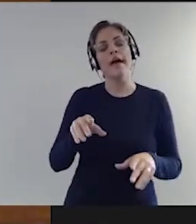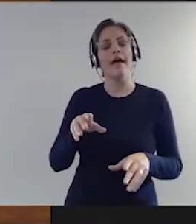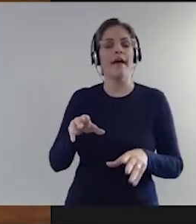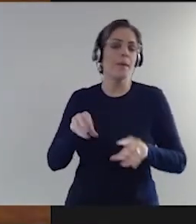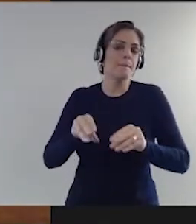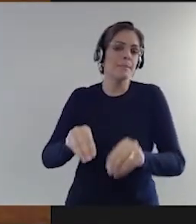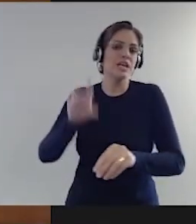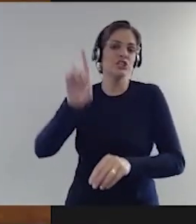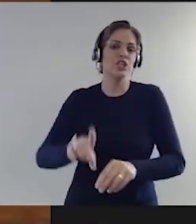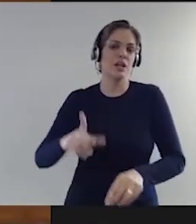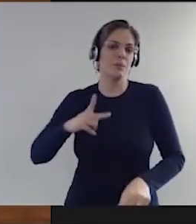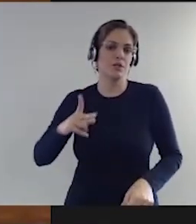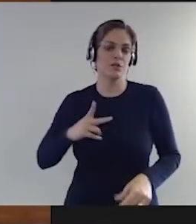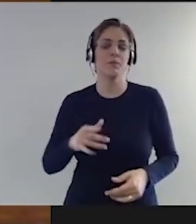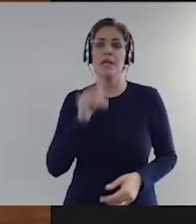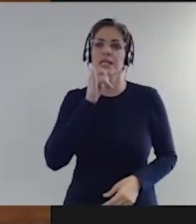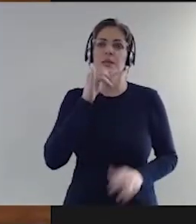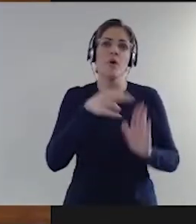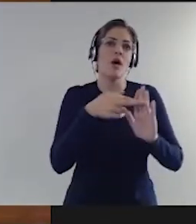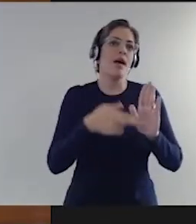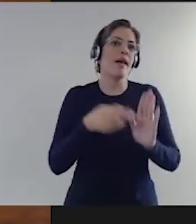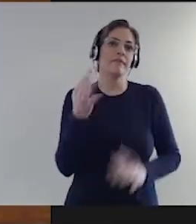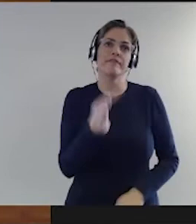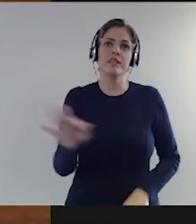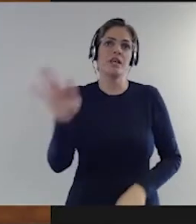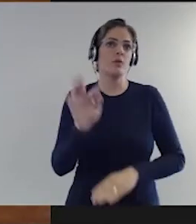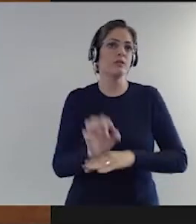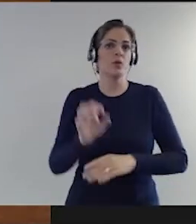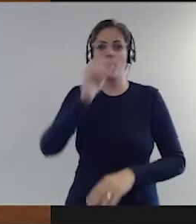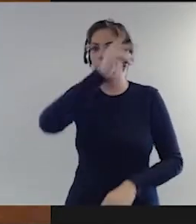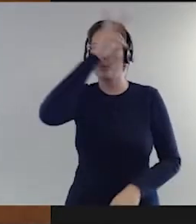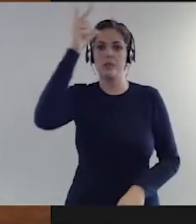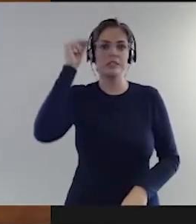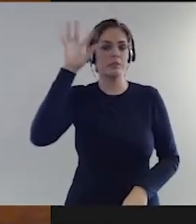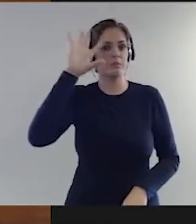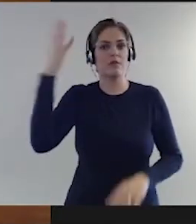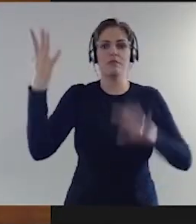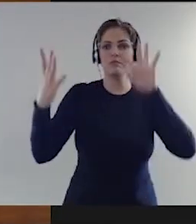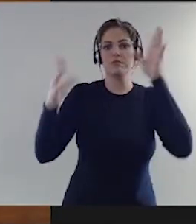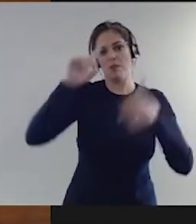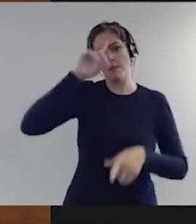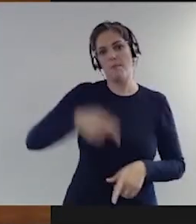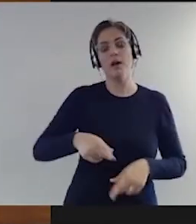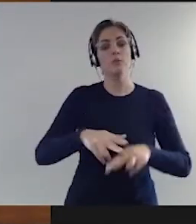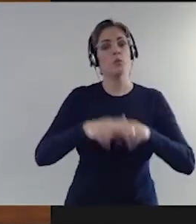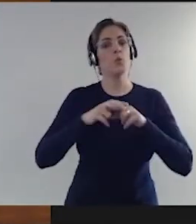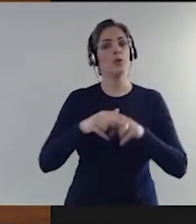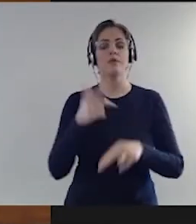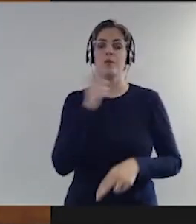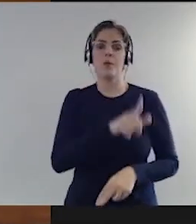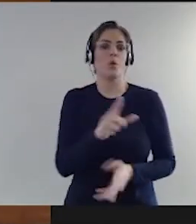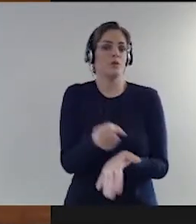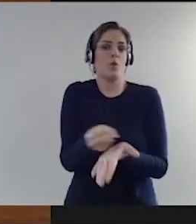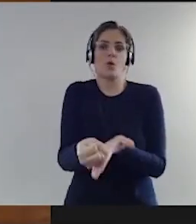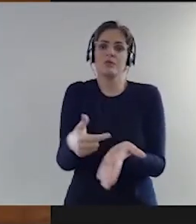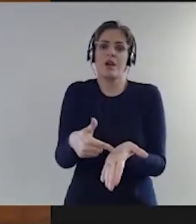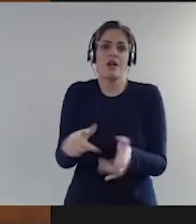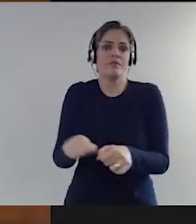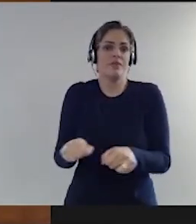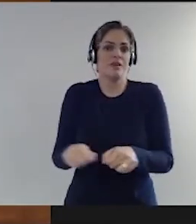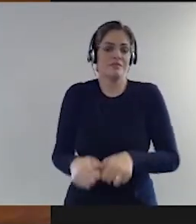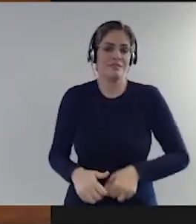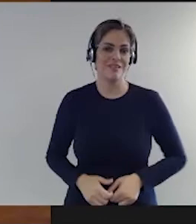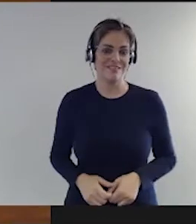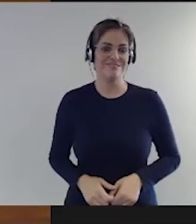temos regramentos federais, estaduais e municipais que impediram o cumprimento desses contratos. E, na medida